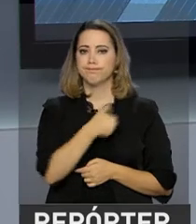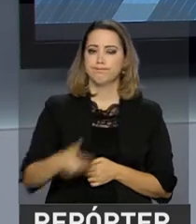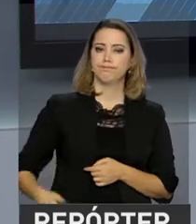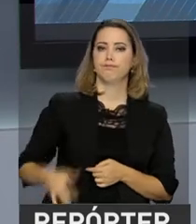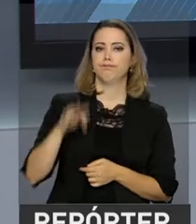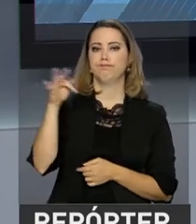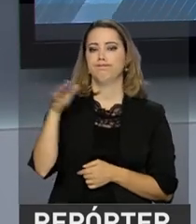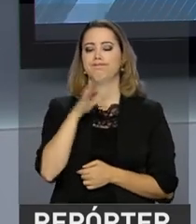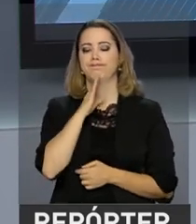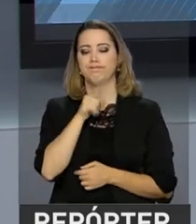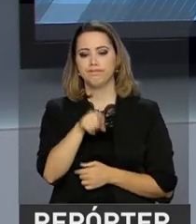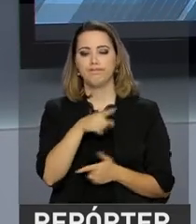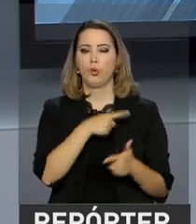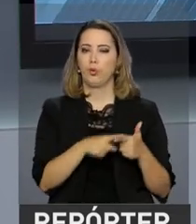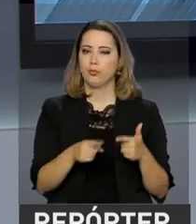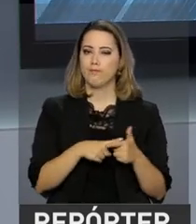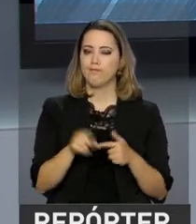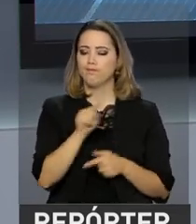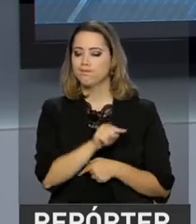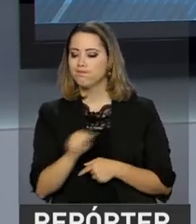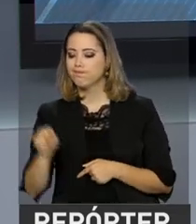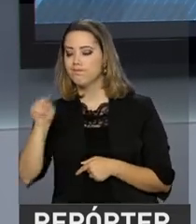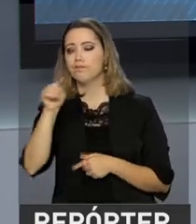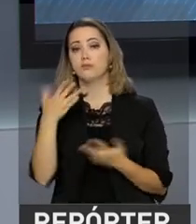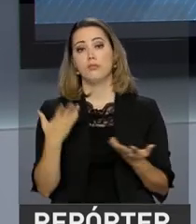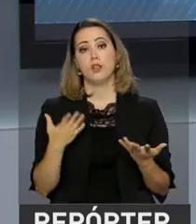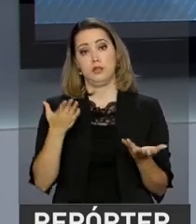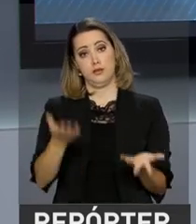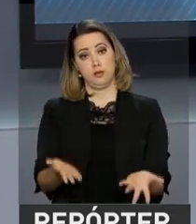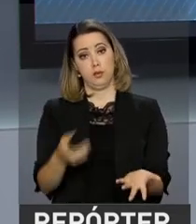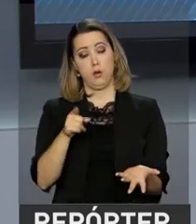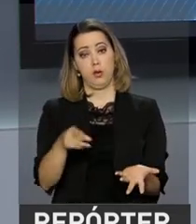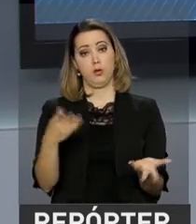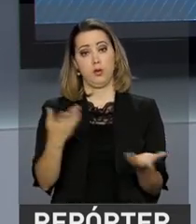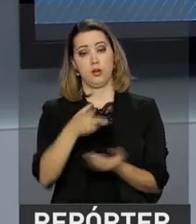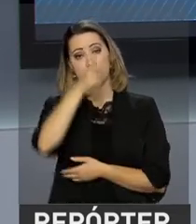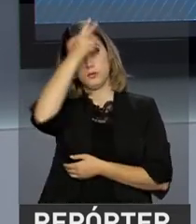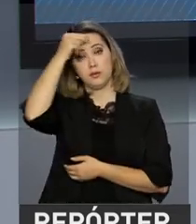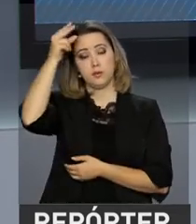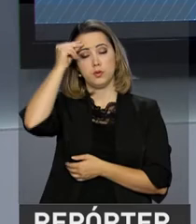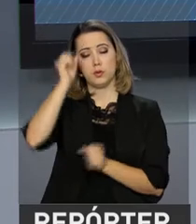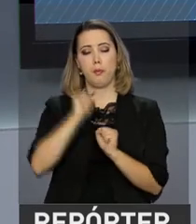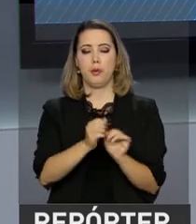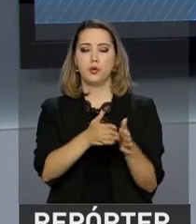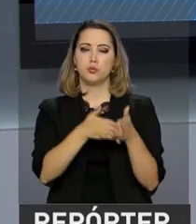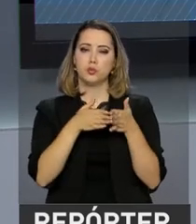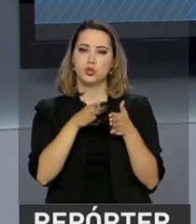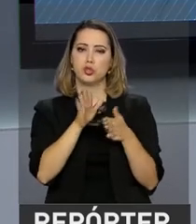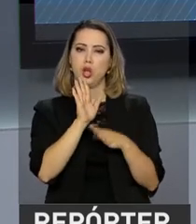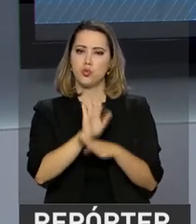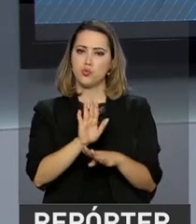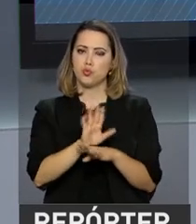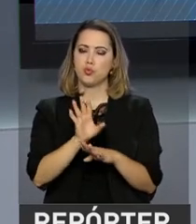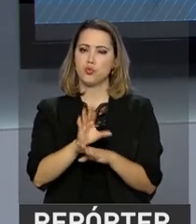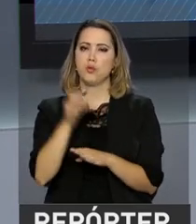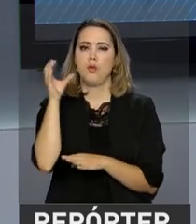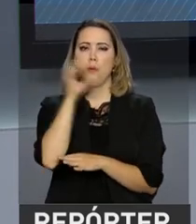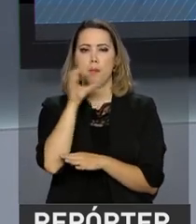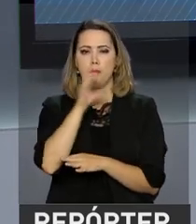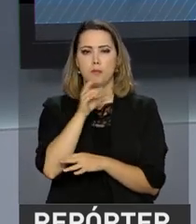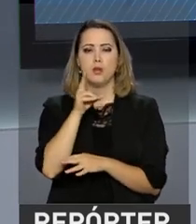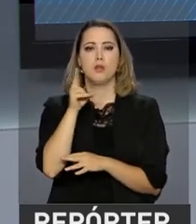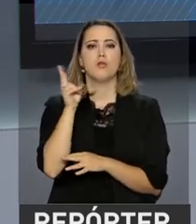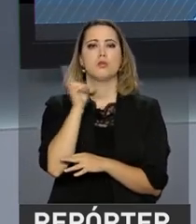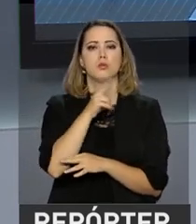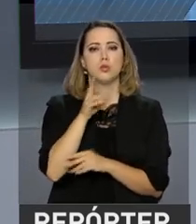federal reconheceu a situação de emergência dos municípios e, com isso, as prefeituras já podem solicitar apoio para ações de socorro,